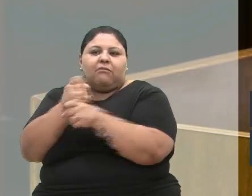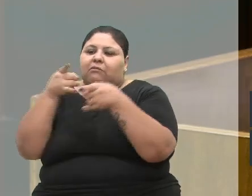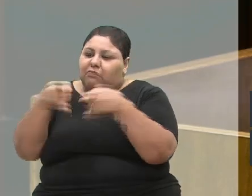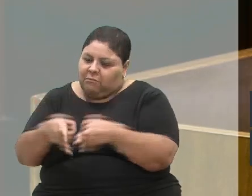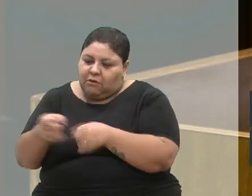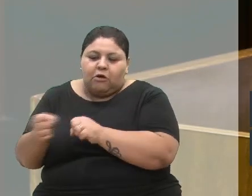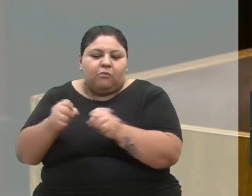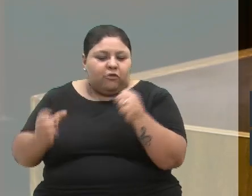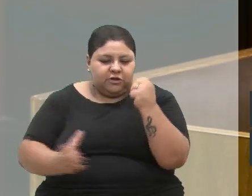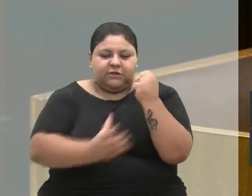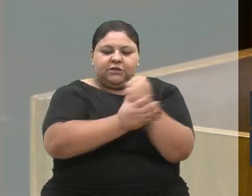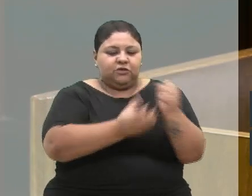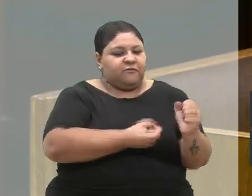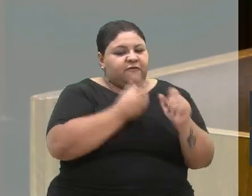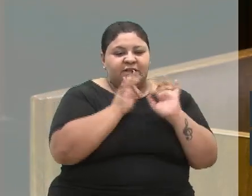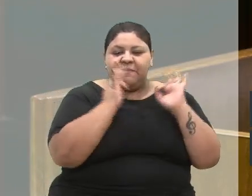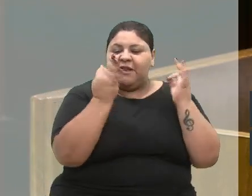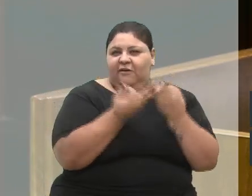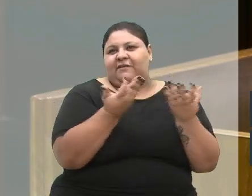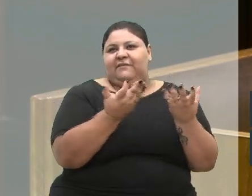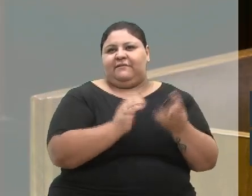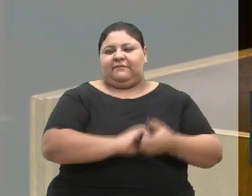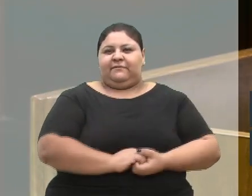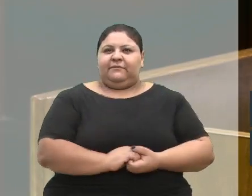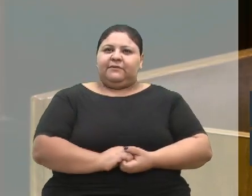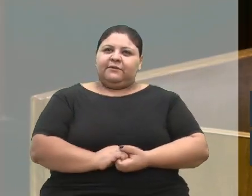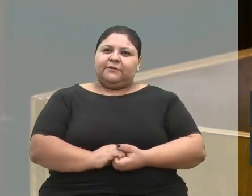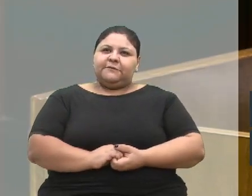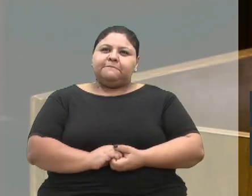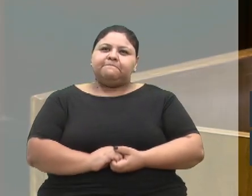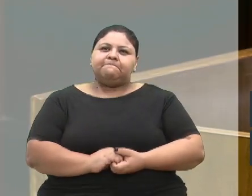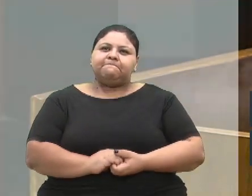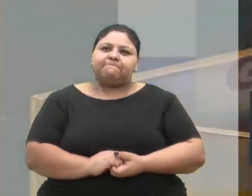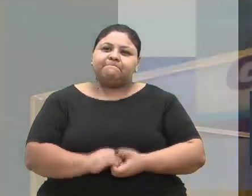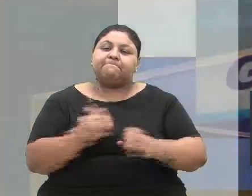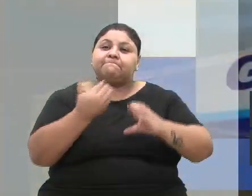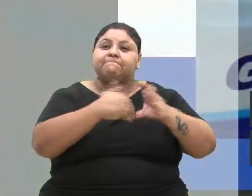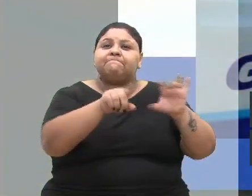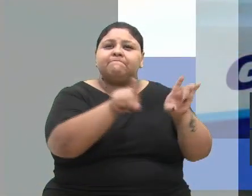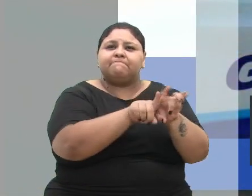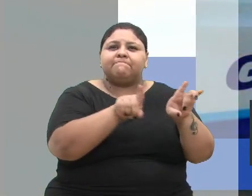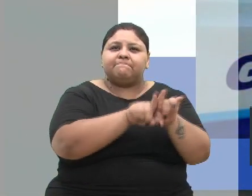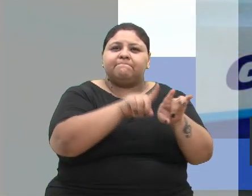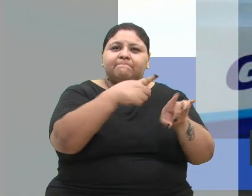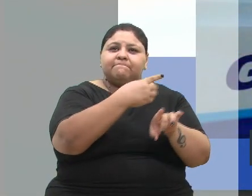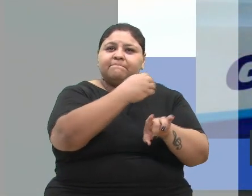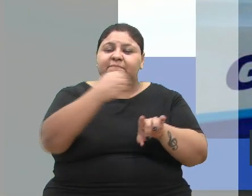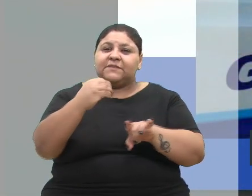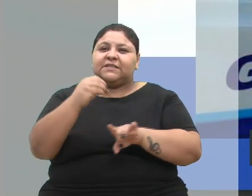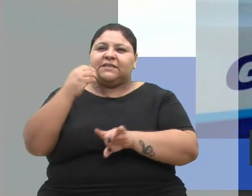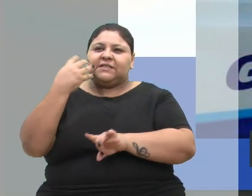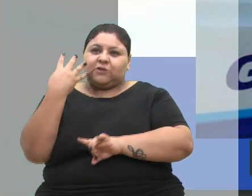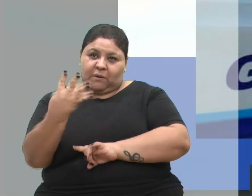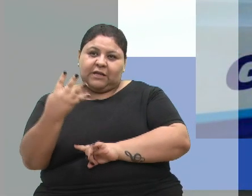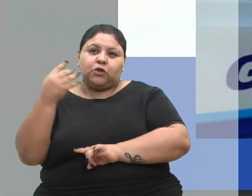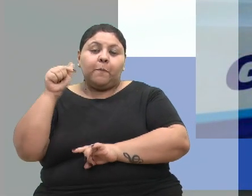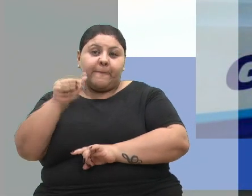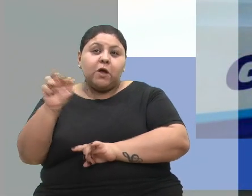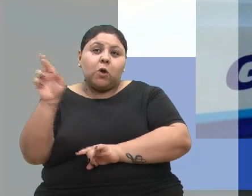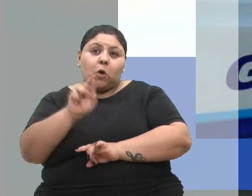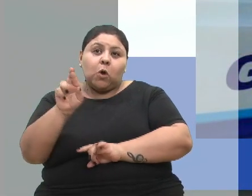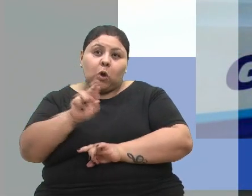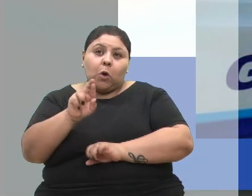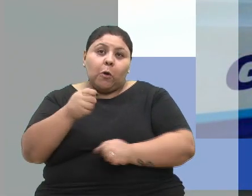uma vida melhor para uma família. Pode passar. A gente destinou também R$104 mil para a compra de equipamentos para a